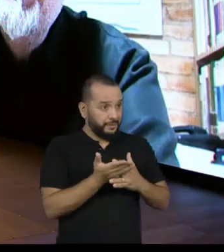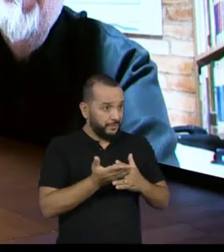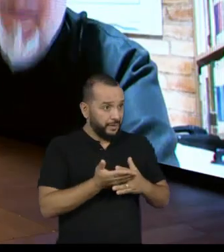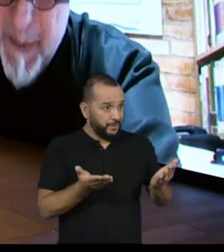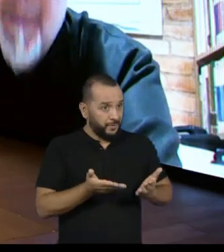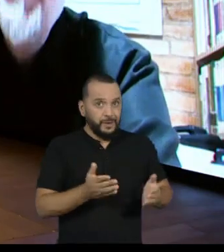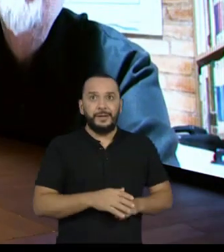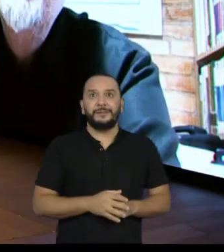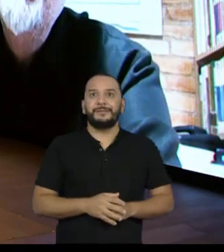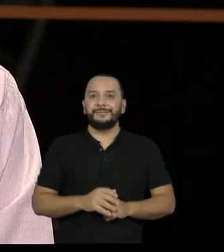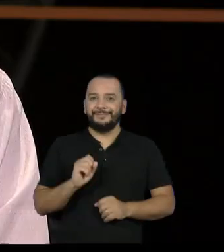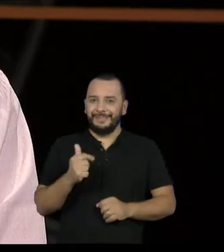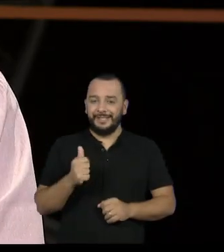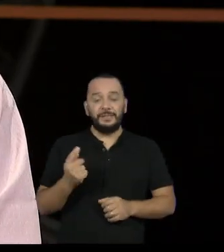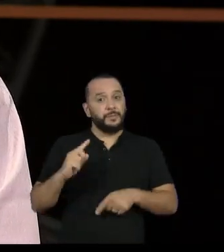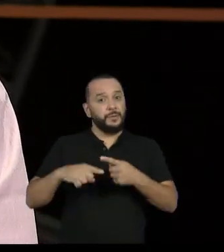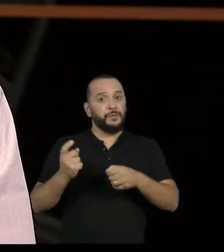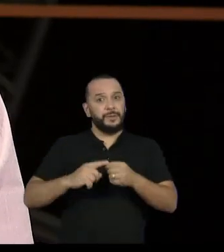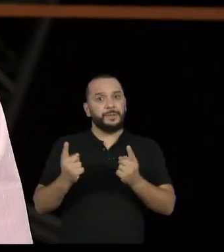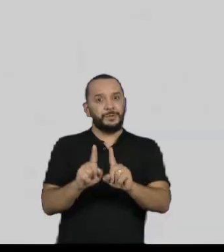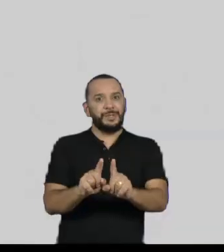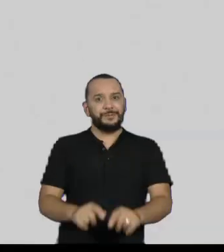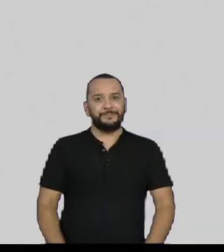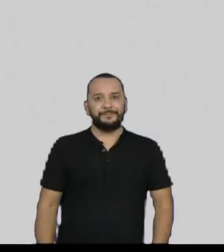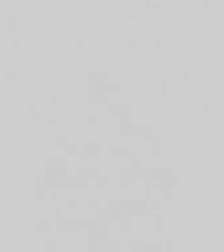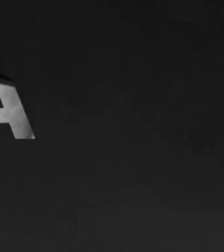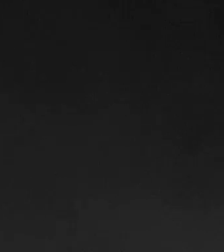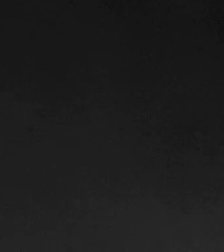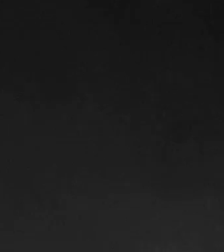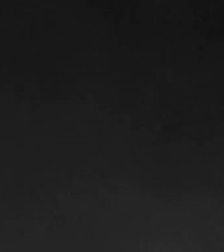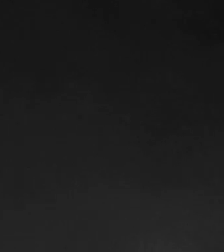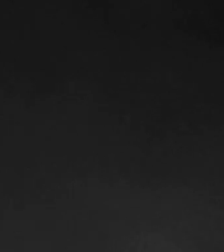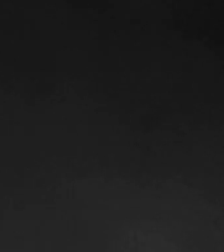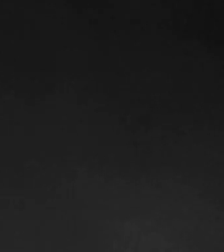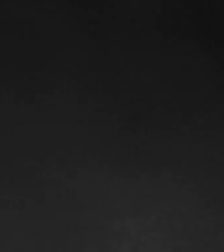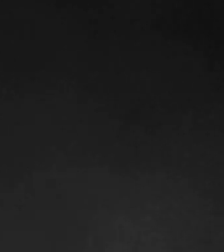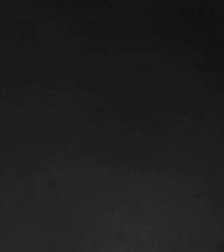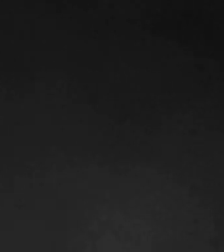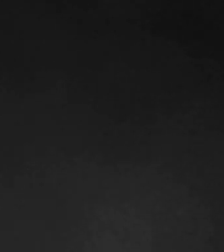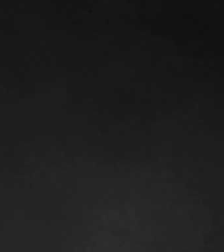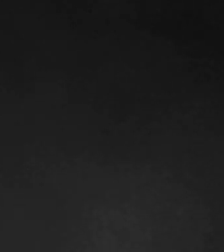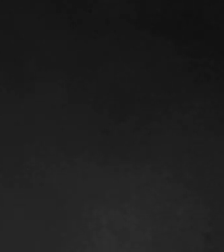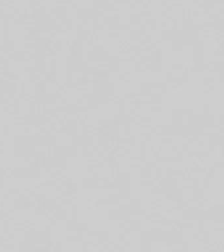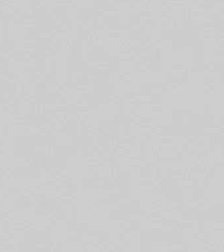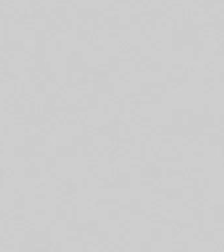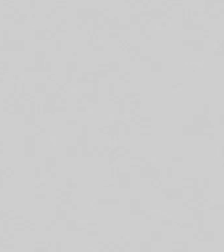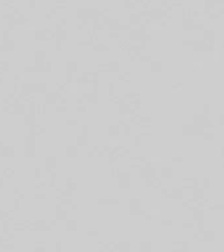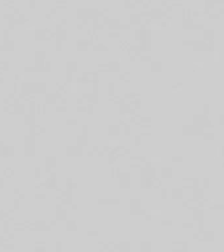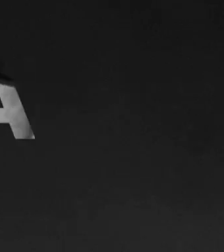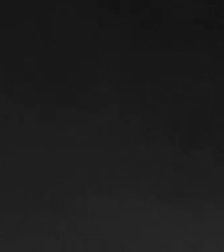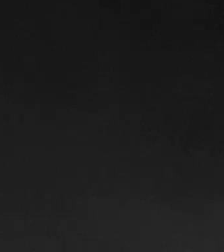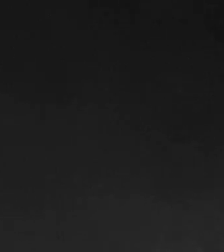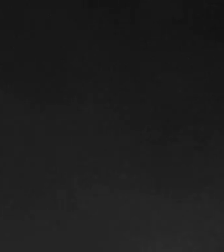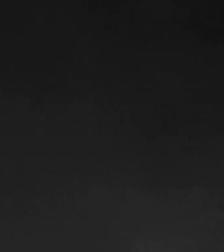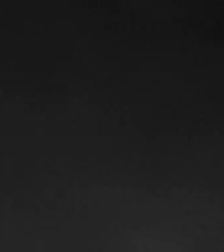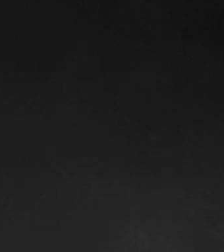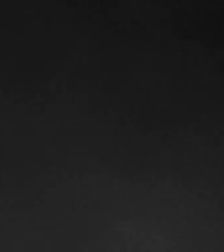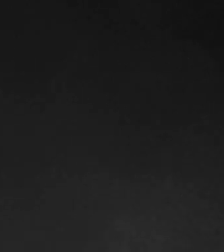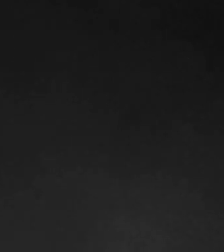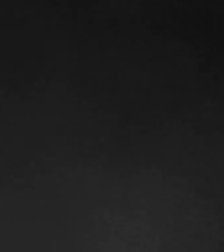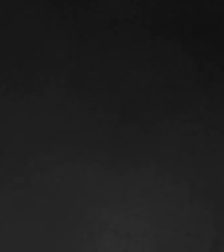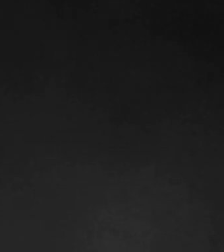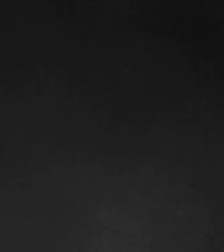e pungente. Amo o Edson. Nunca fizemos teatro, mas vamos fazer. Ok, vamos